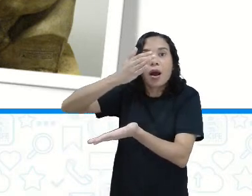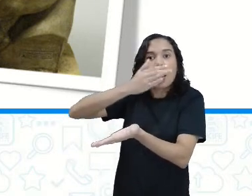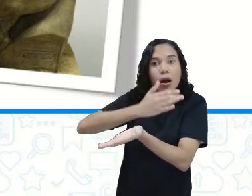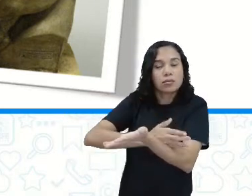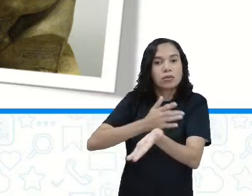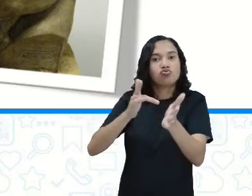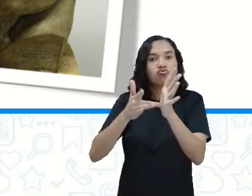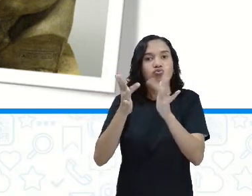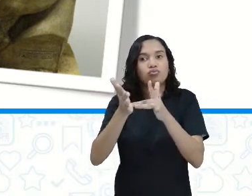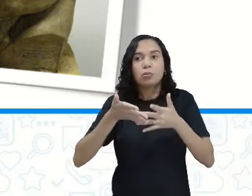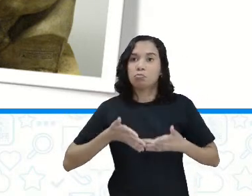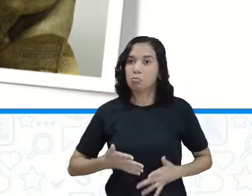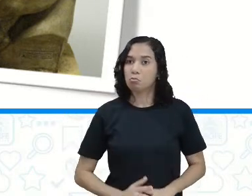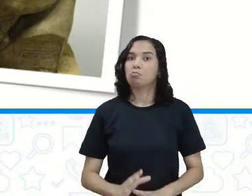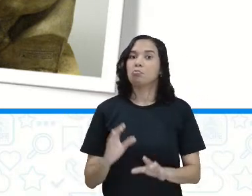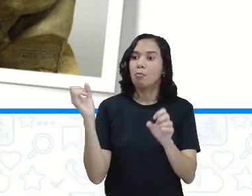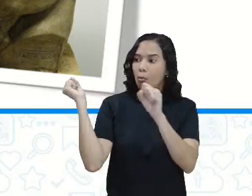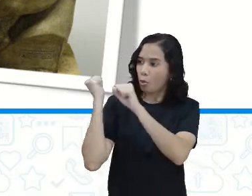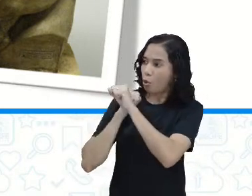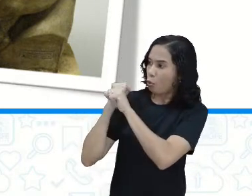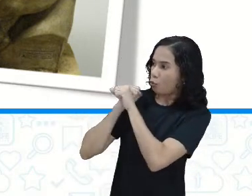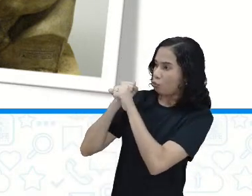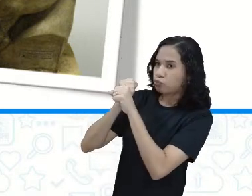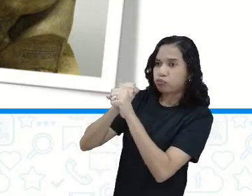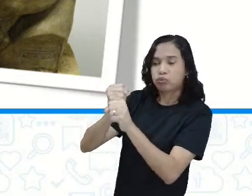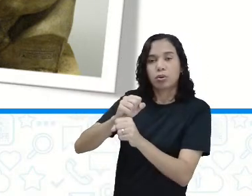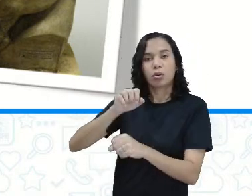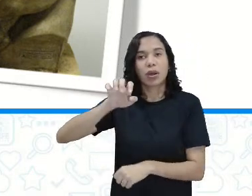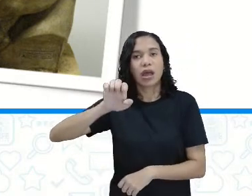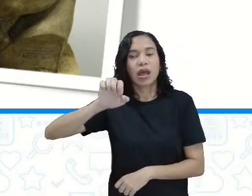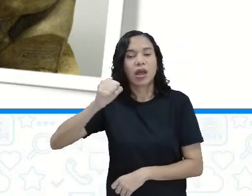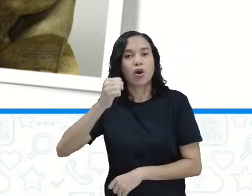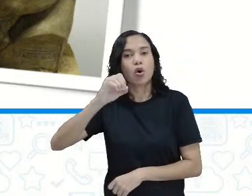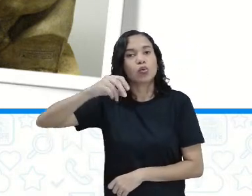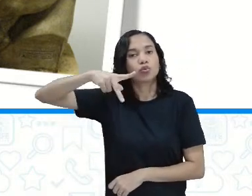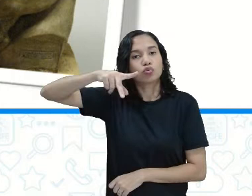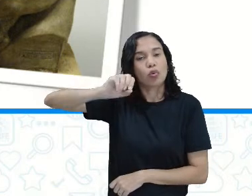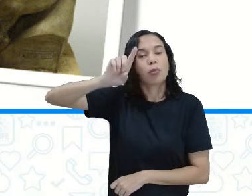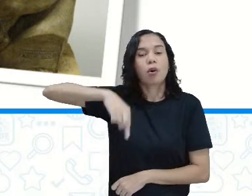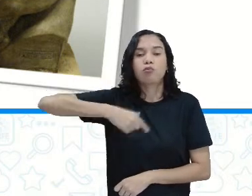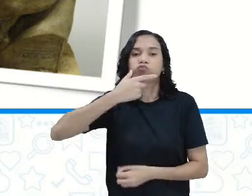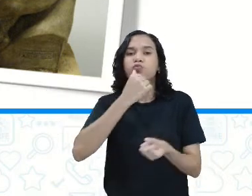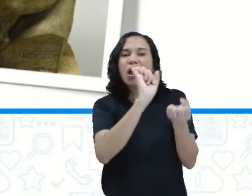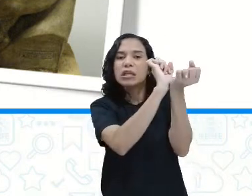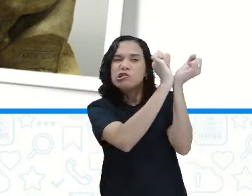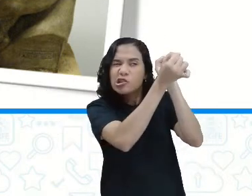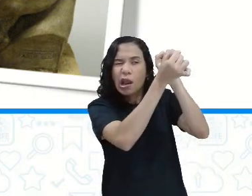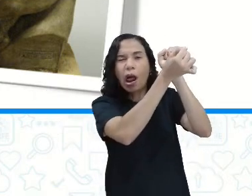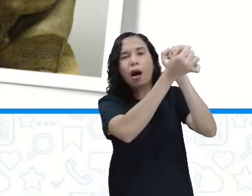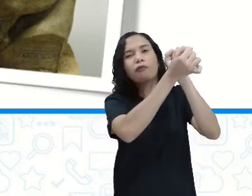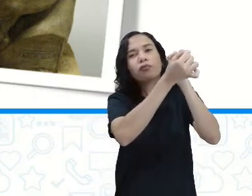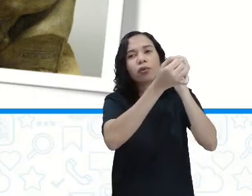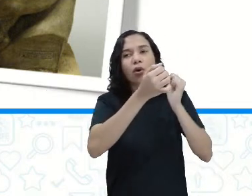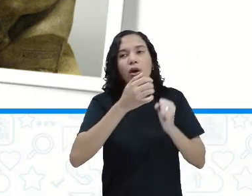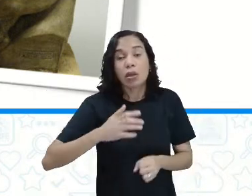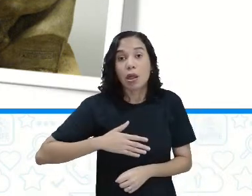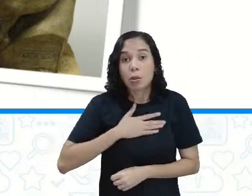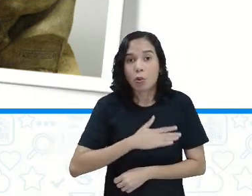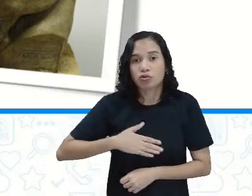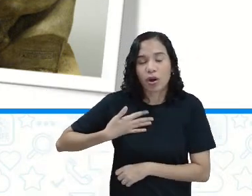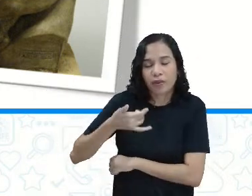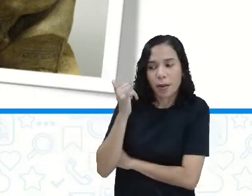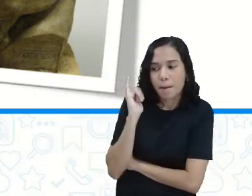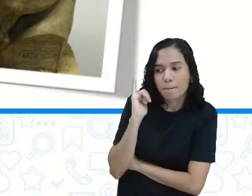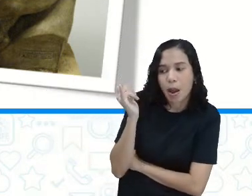quanto tempo, não é? E Esopo era um escravo, ele gostava de de contar histórias